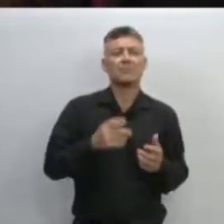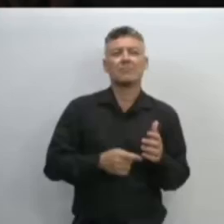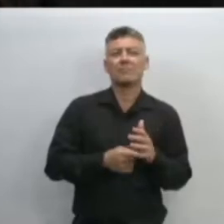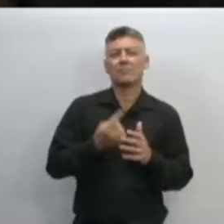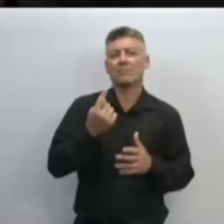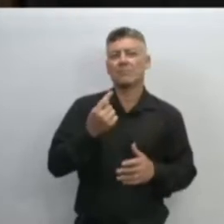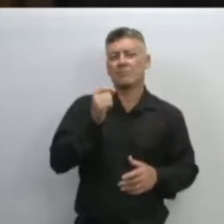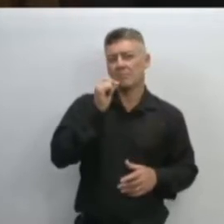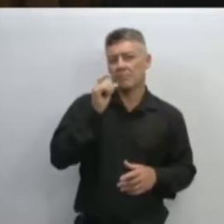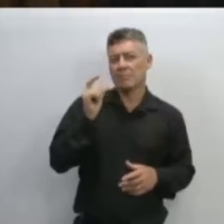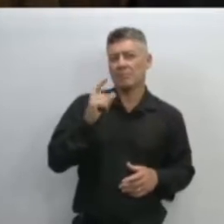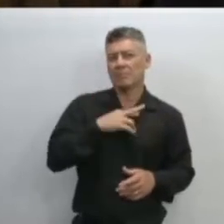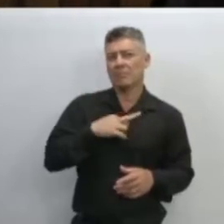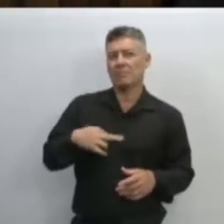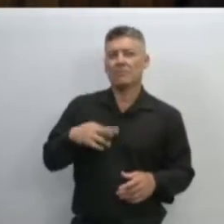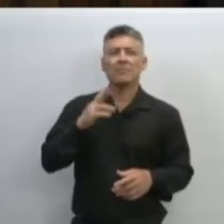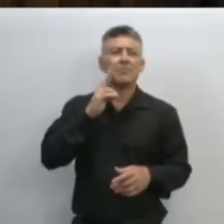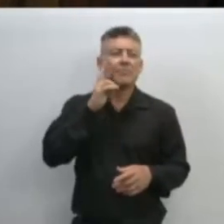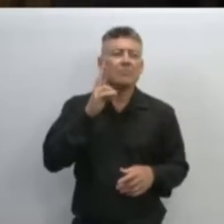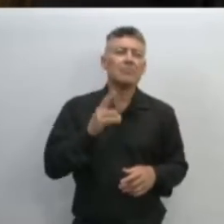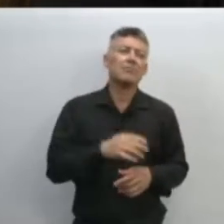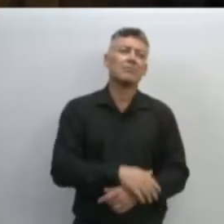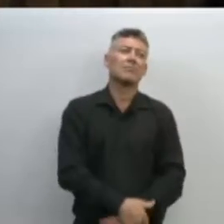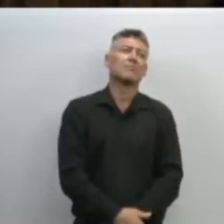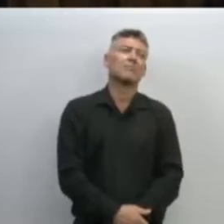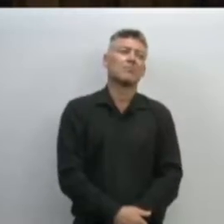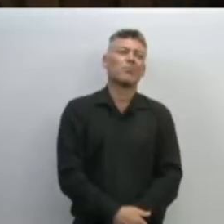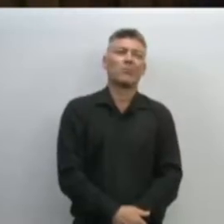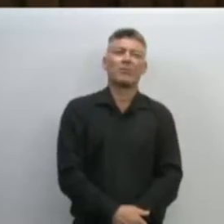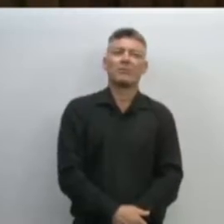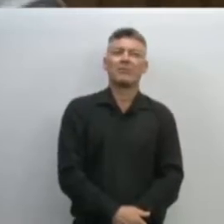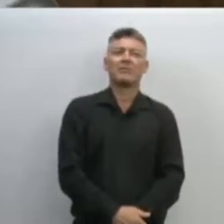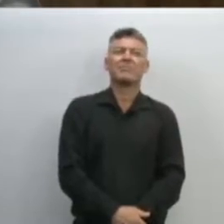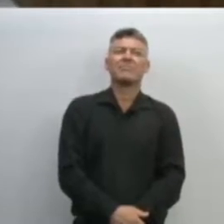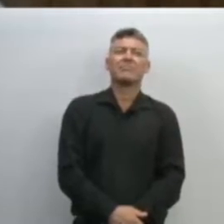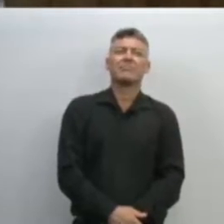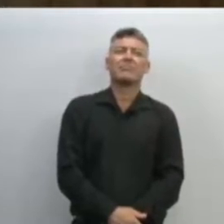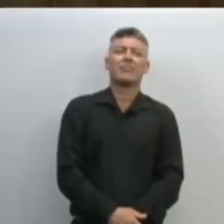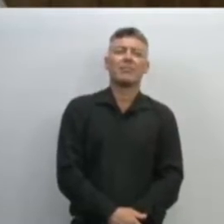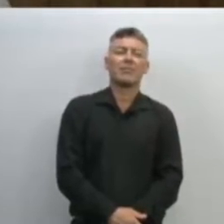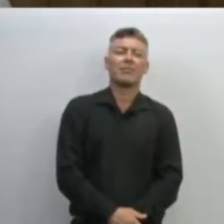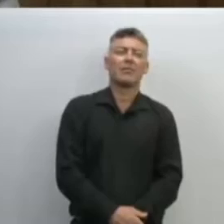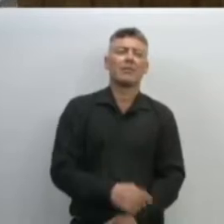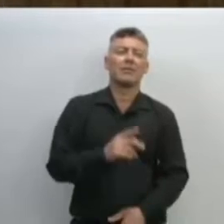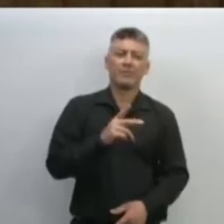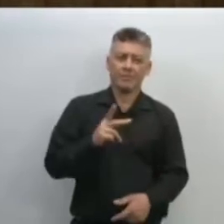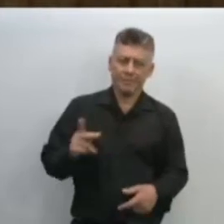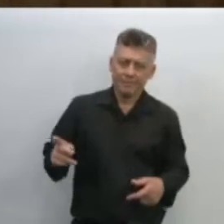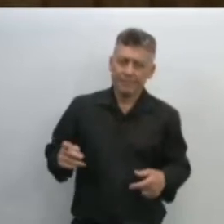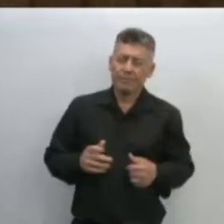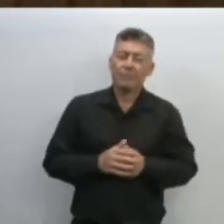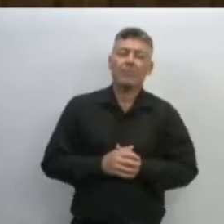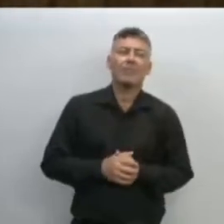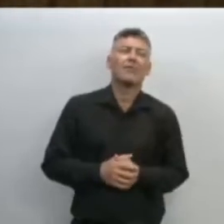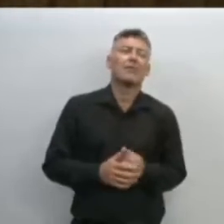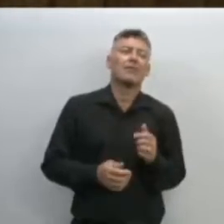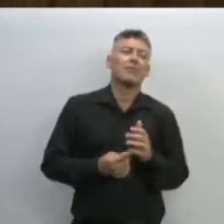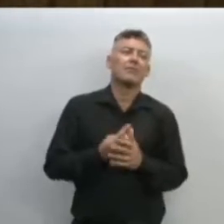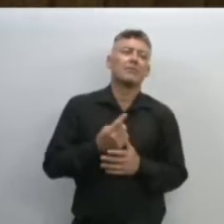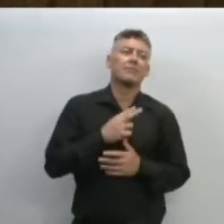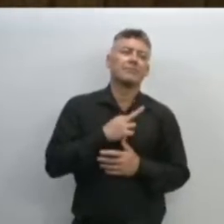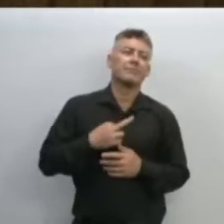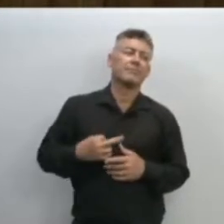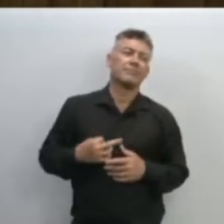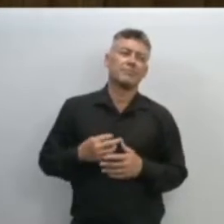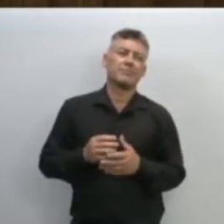Com a palavra o vereador Robson Carvalho. Senhor presidente, caros colegas vereadores,